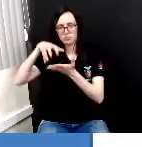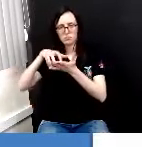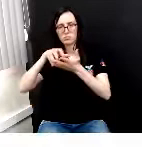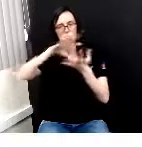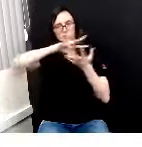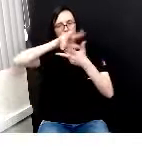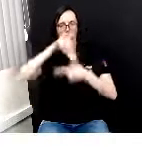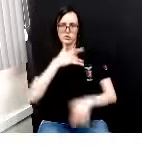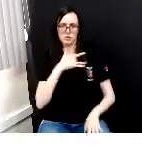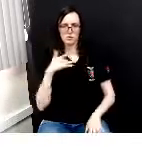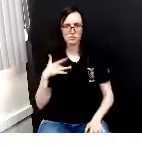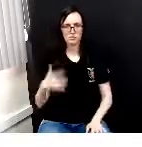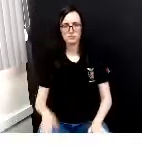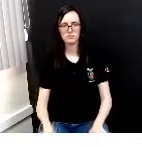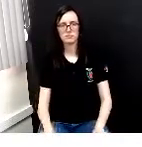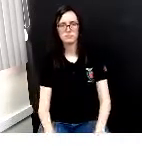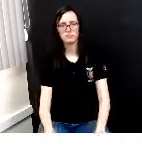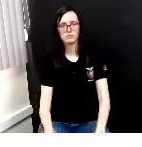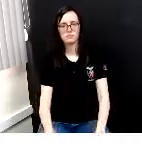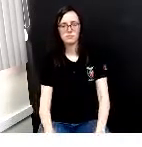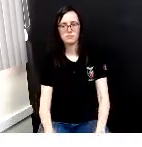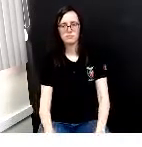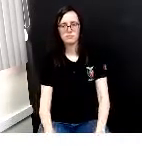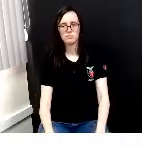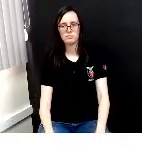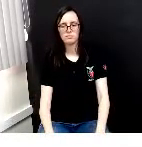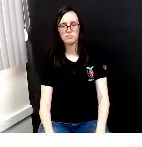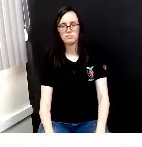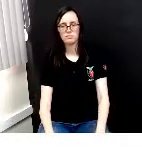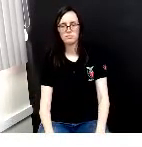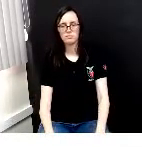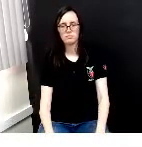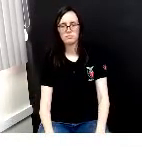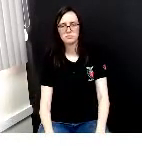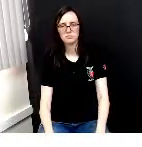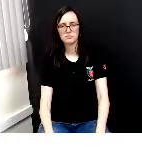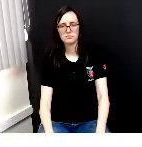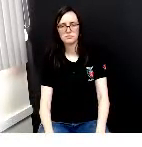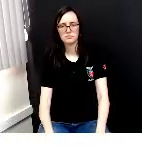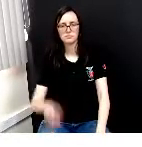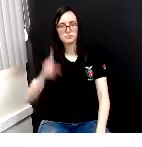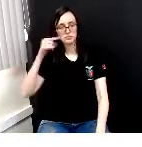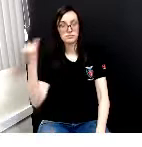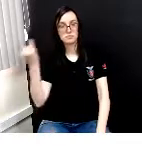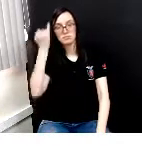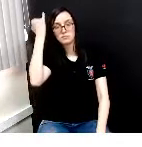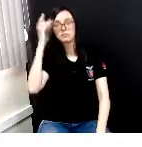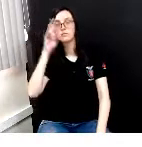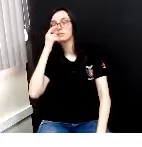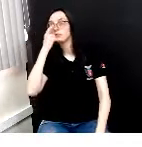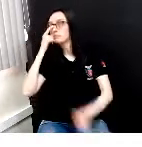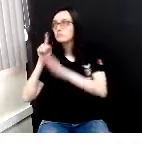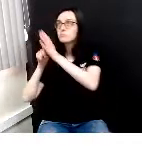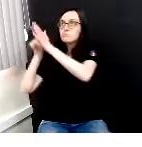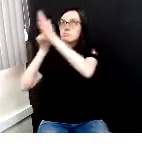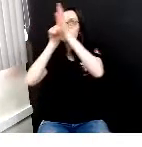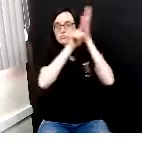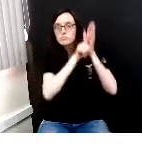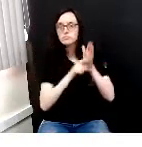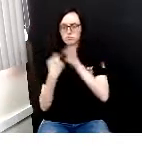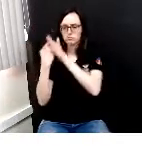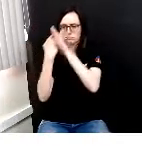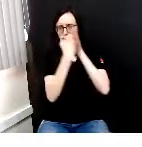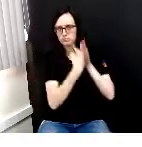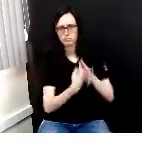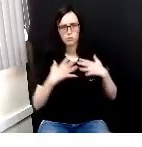Saúde. É muito importante que seja colocado, após essa investigação clínica epidemiológica,